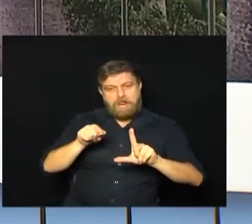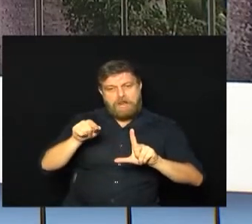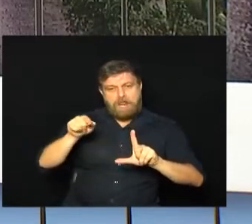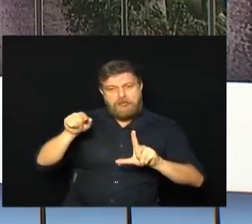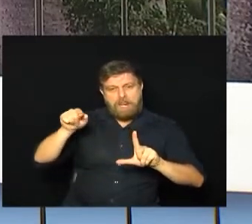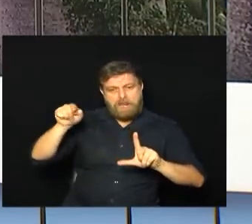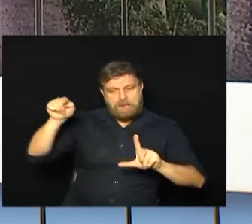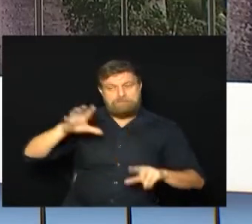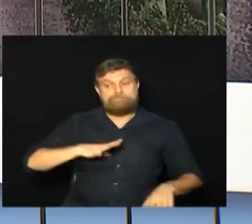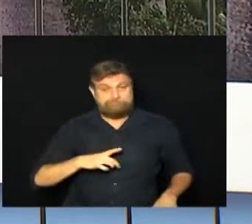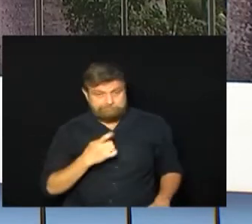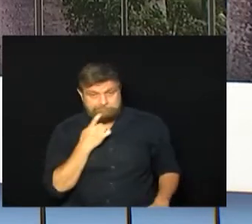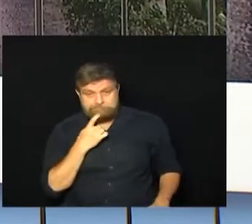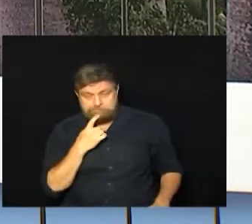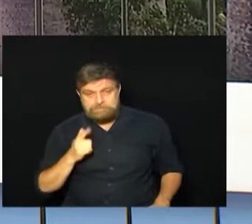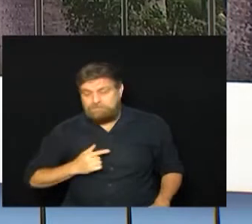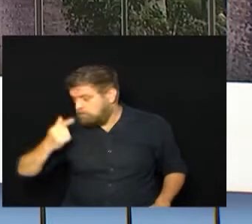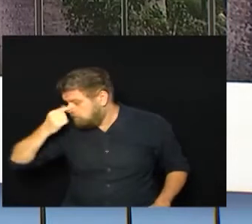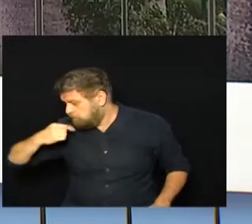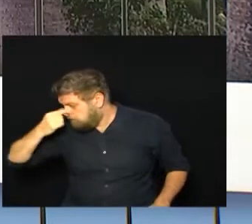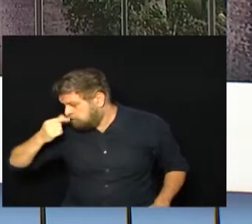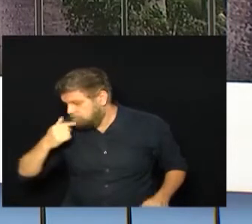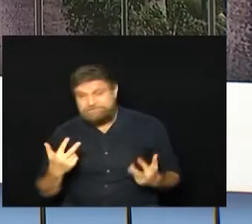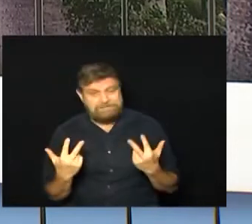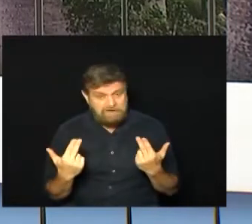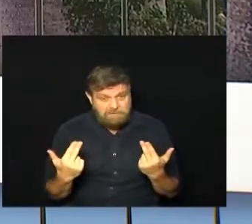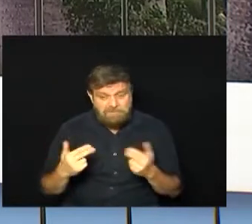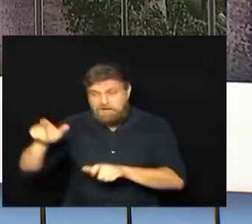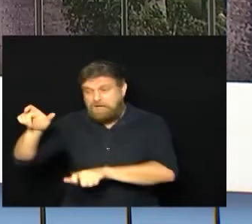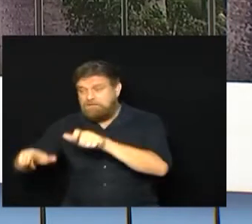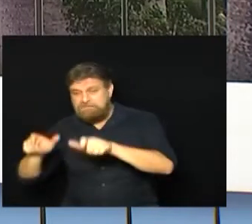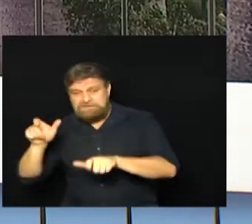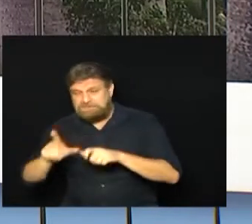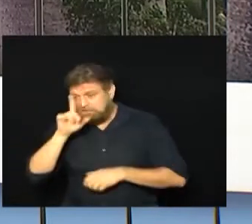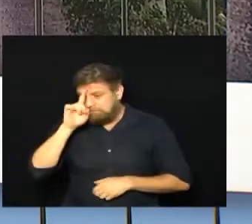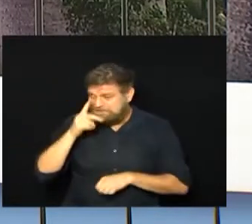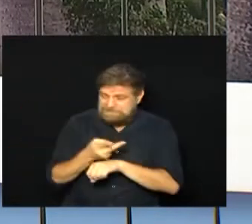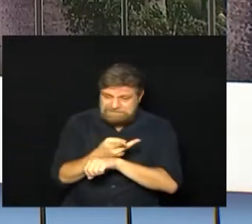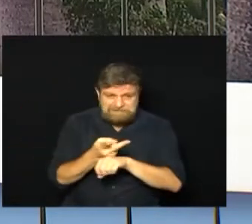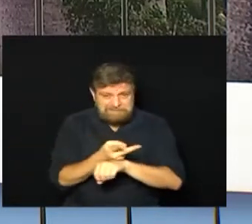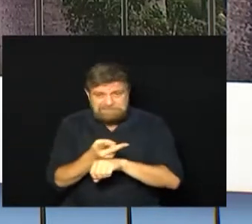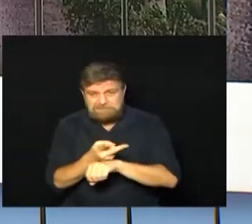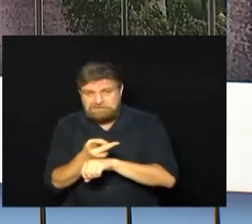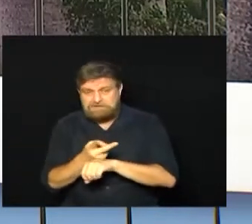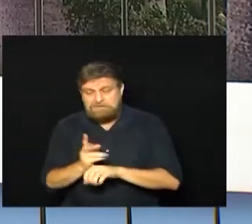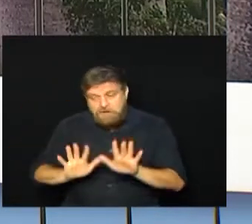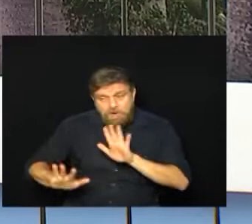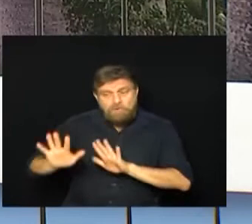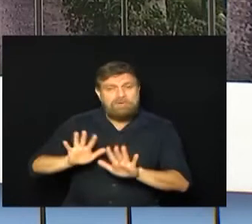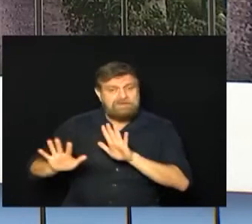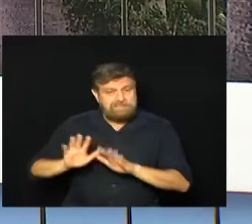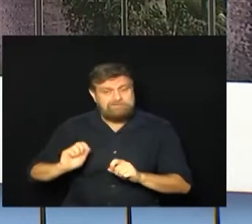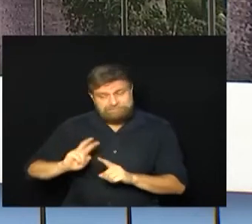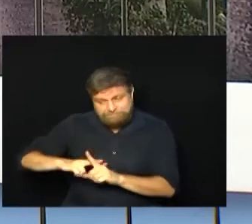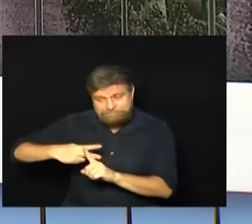na nossa cidade. Gripe também, tem bastante gente procurando os hospitais, então todo cuidado é pouco. Por